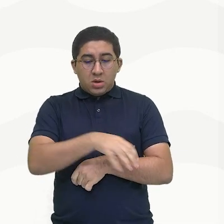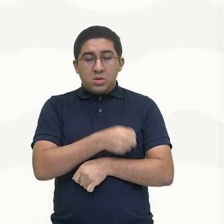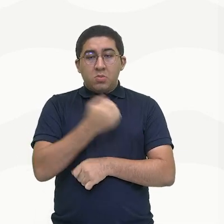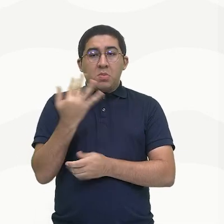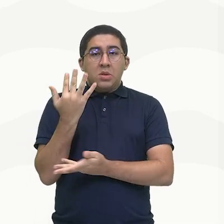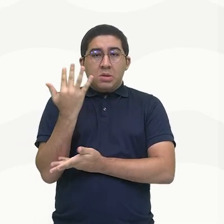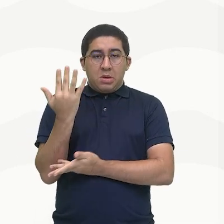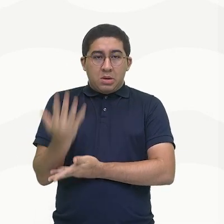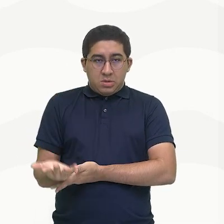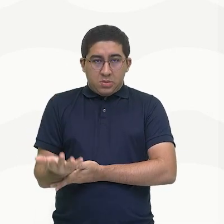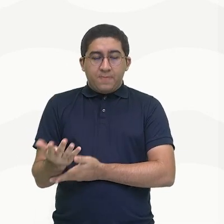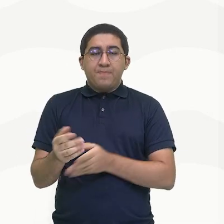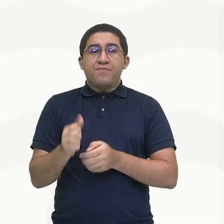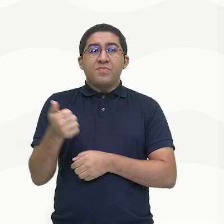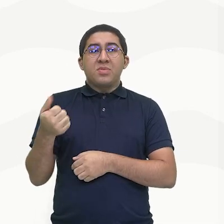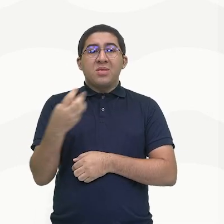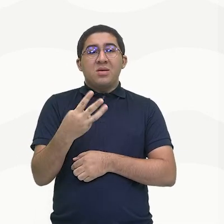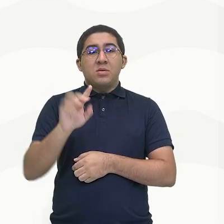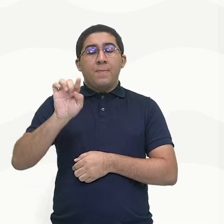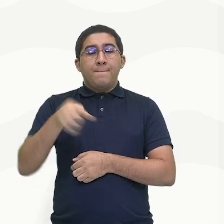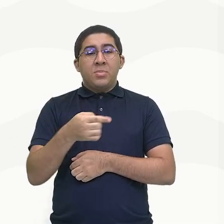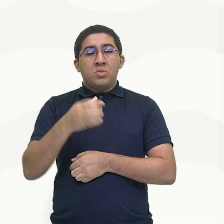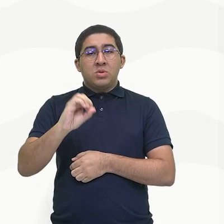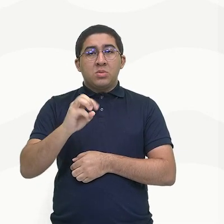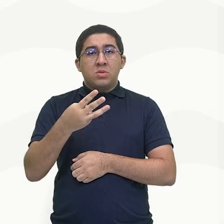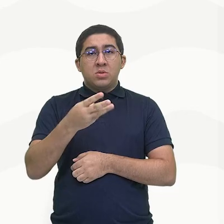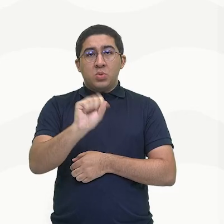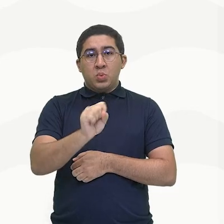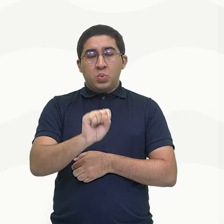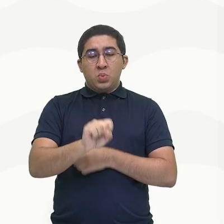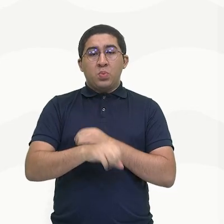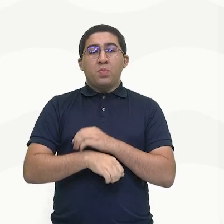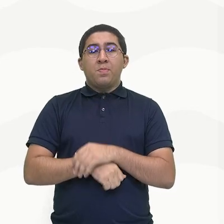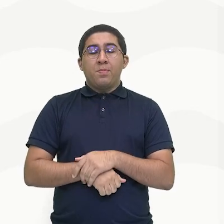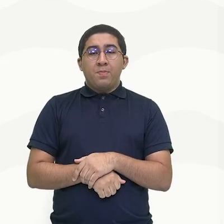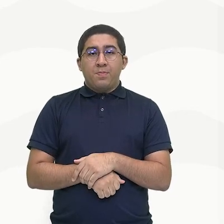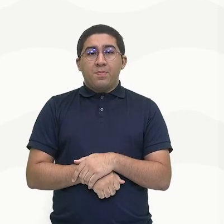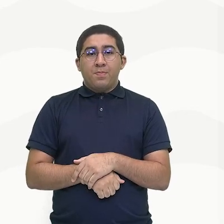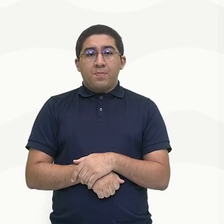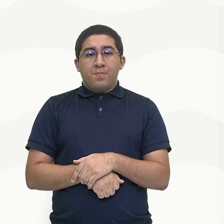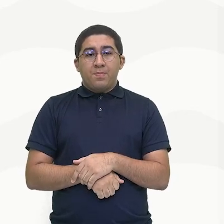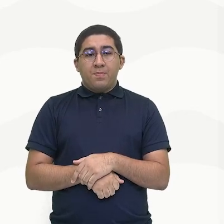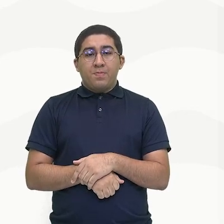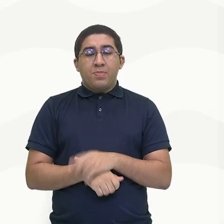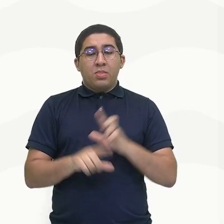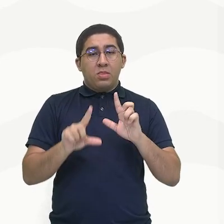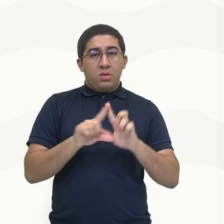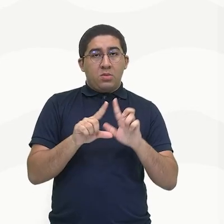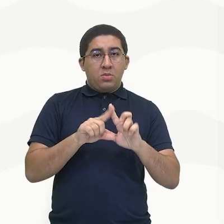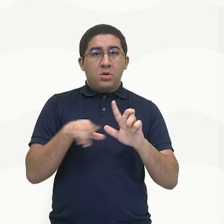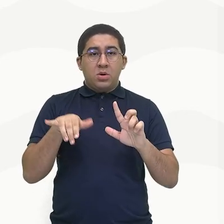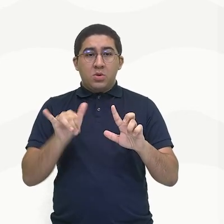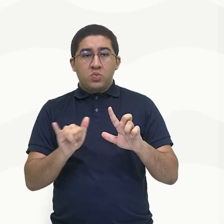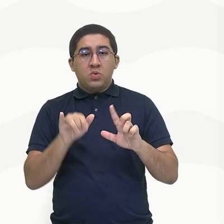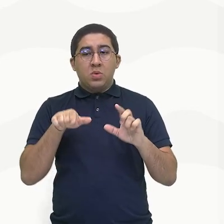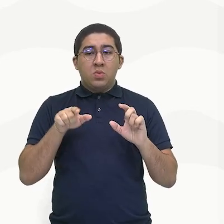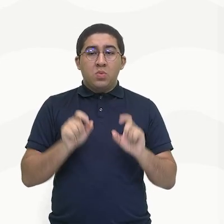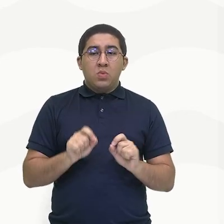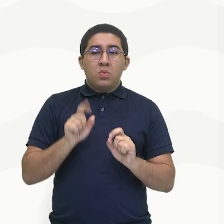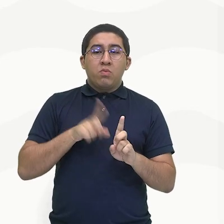desmatada, uma área de 13.038. Então, o ΔY, ele vai ser